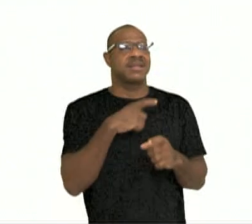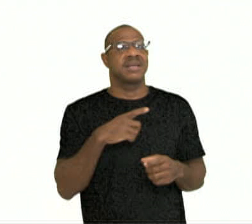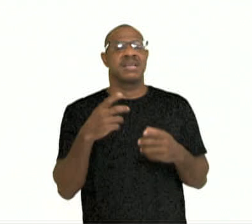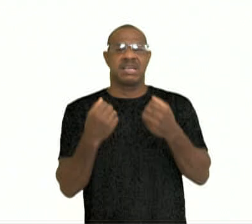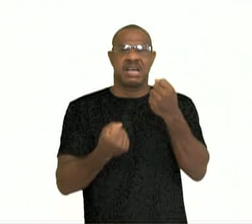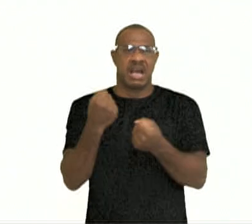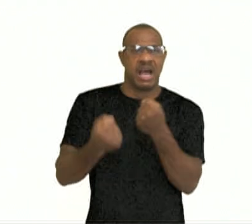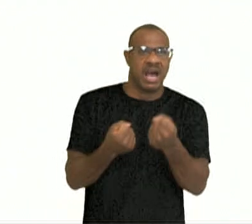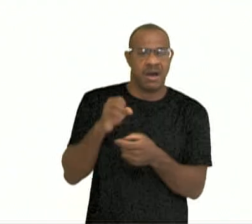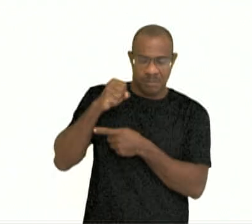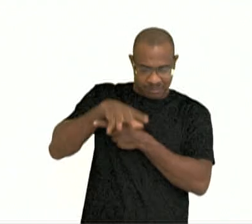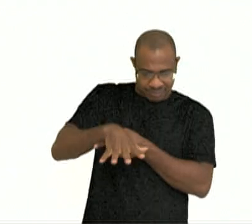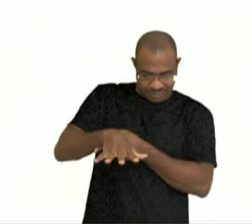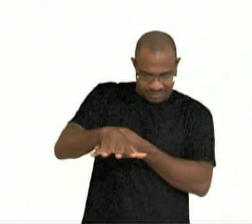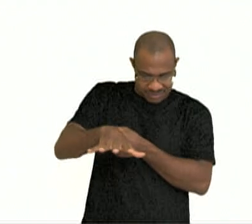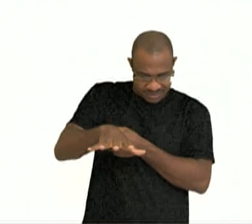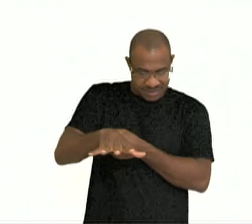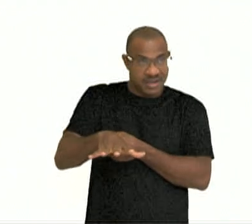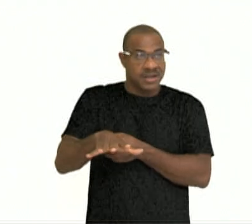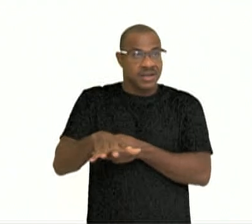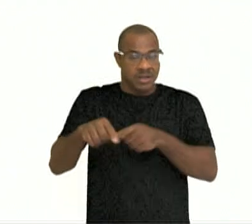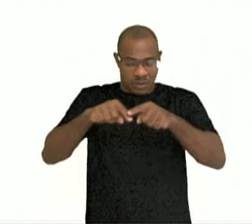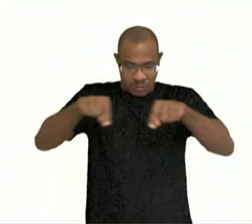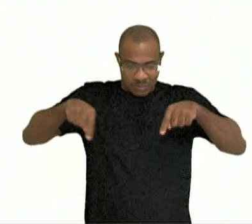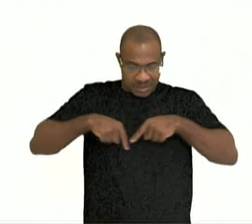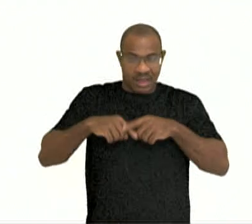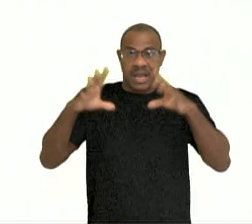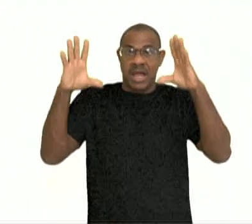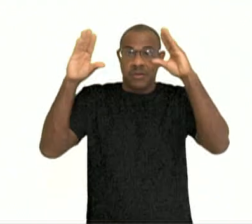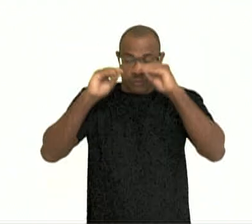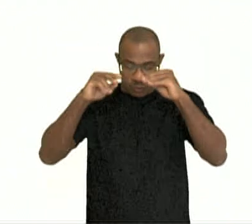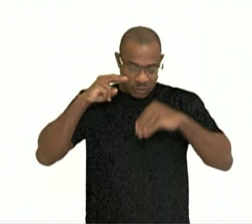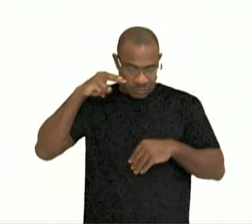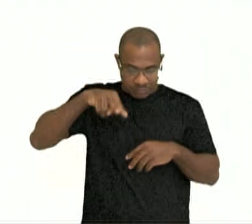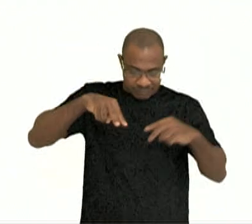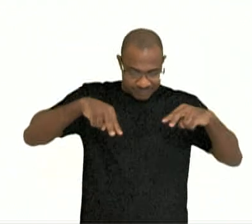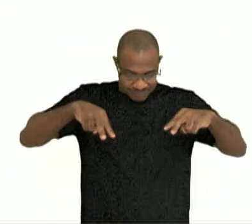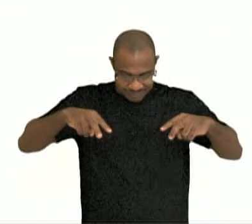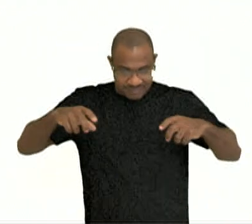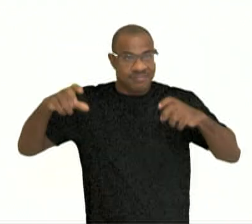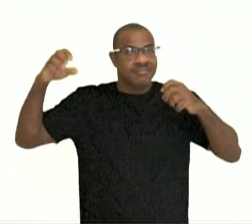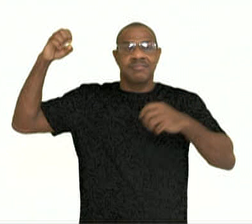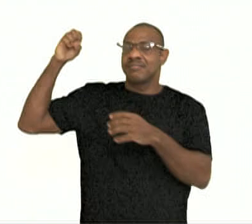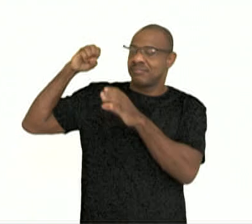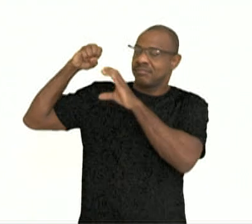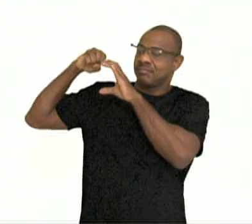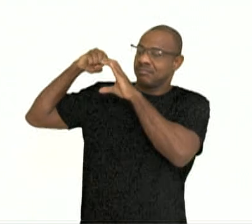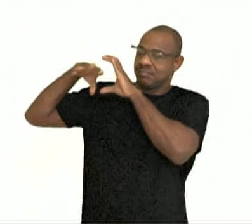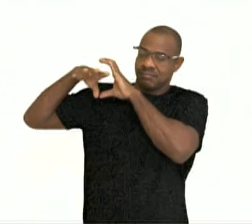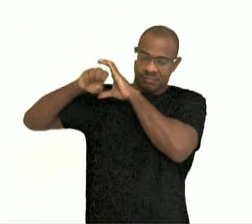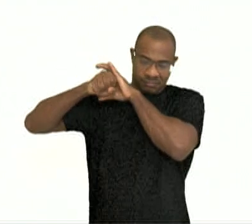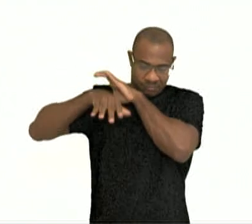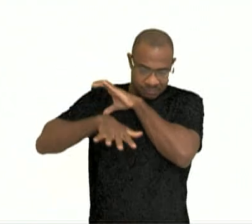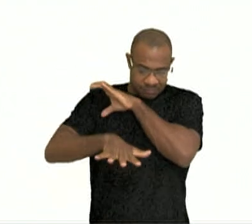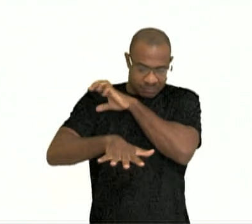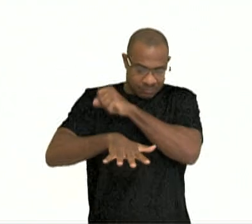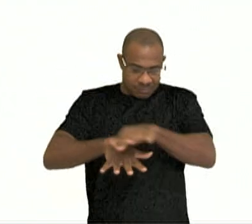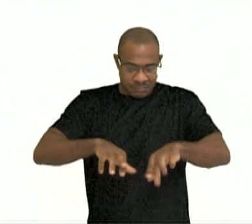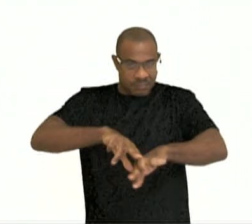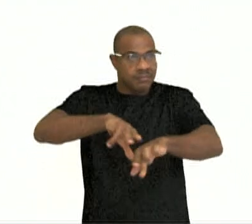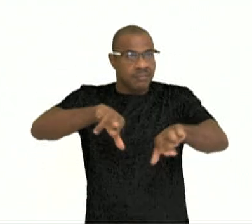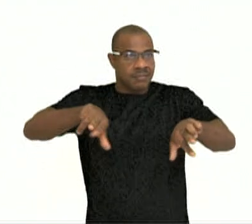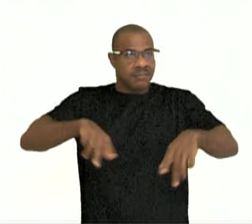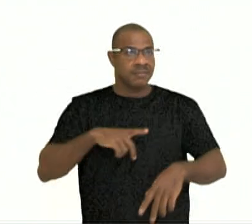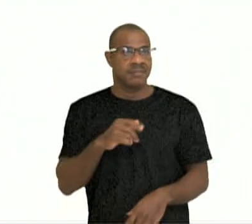imagens numa sala escura, e aí a pessoa, né, que vai apreciar esta obra. Olha, aqui nós temos um